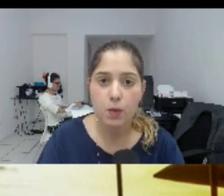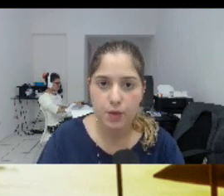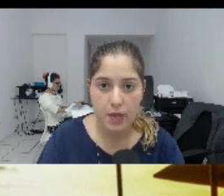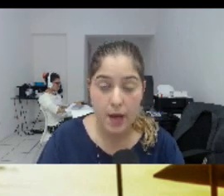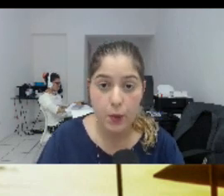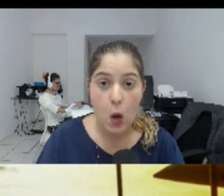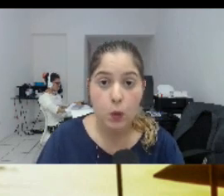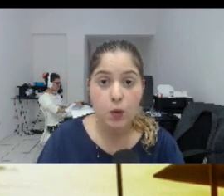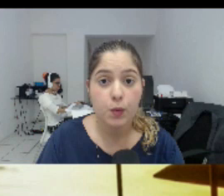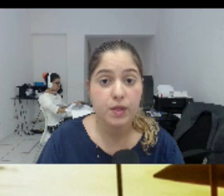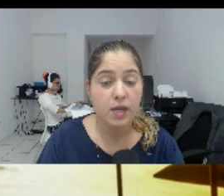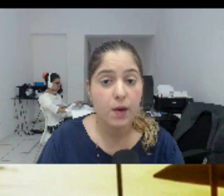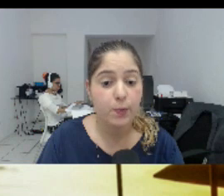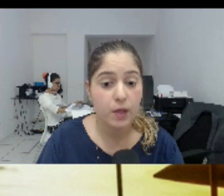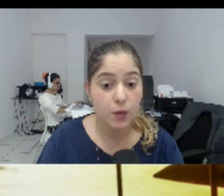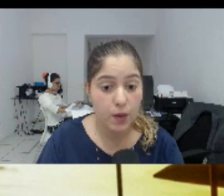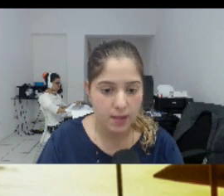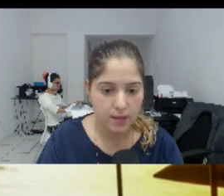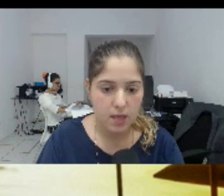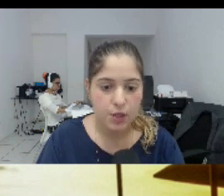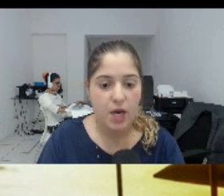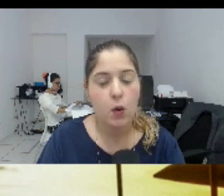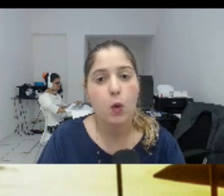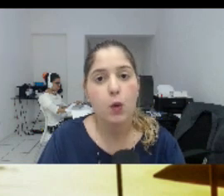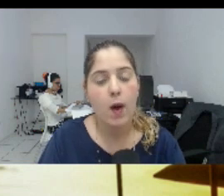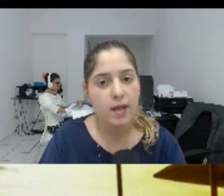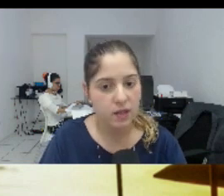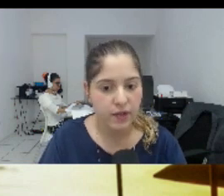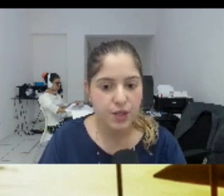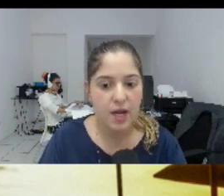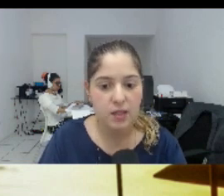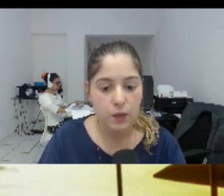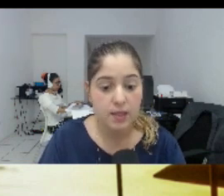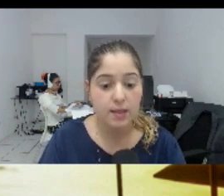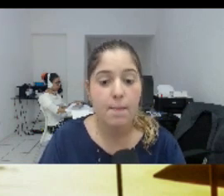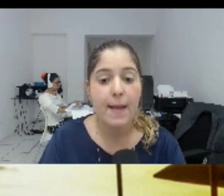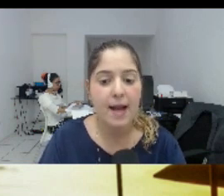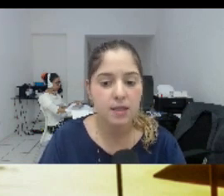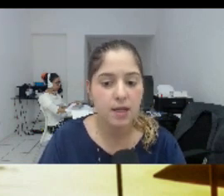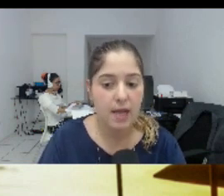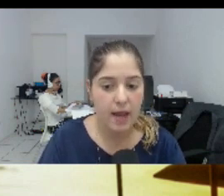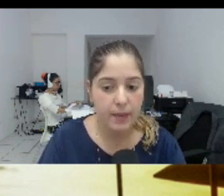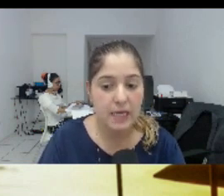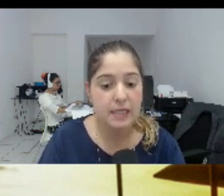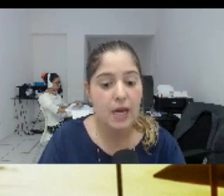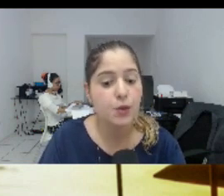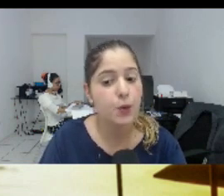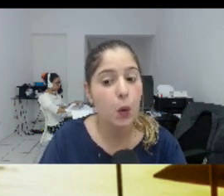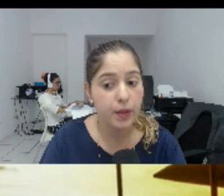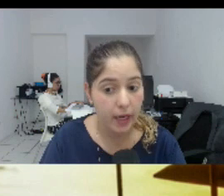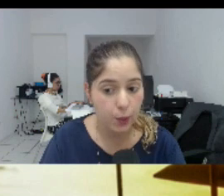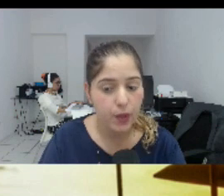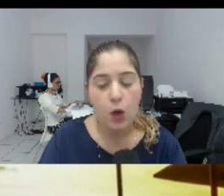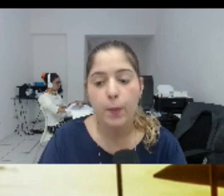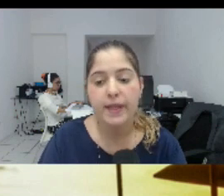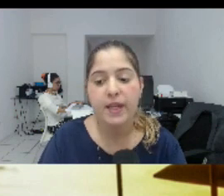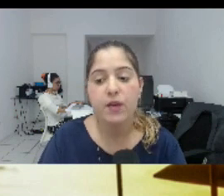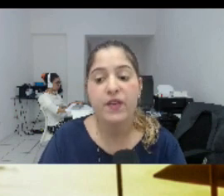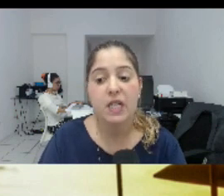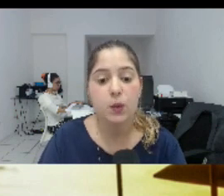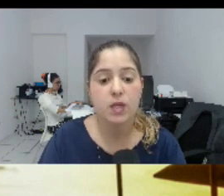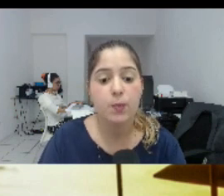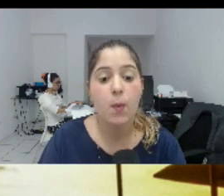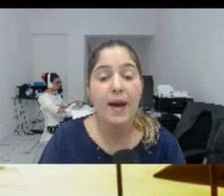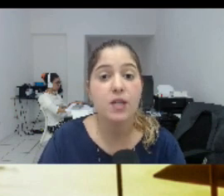de Bolsonaro os conduziram às prisões. De acordo com as investigações, Max Guilherme e Sérgio Cordeiro